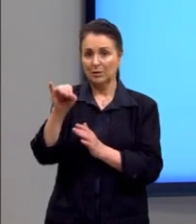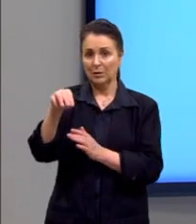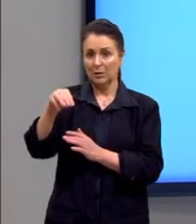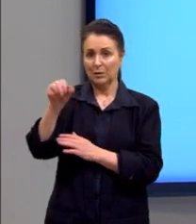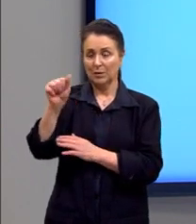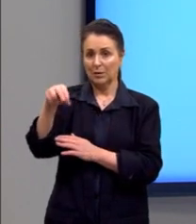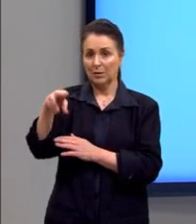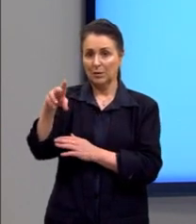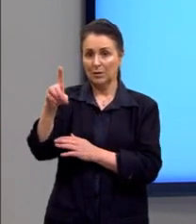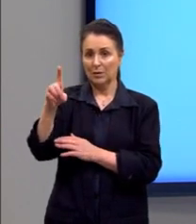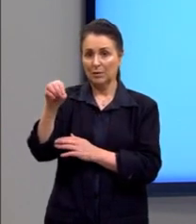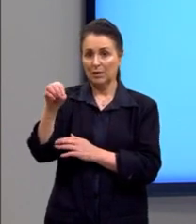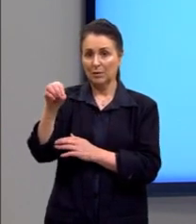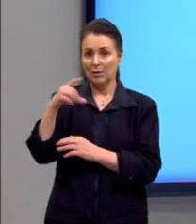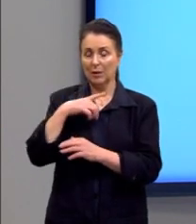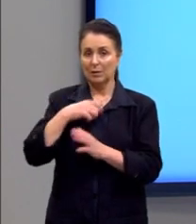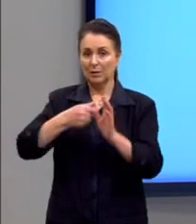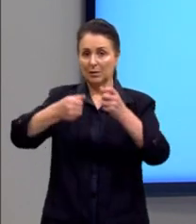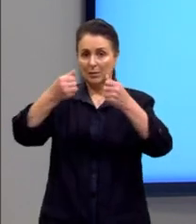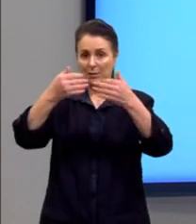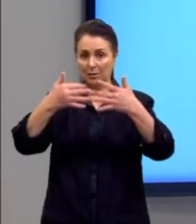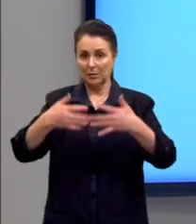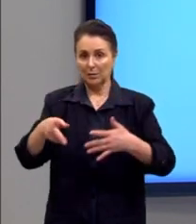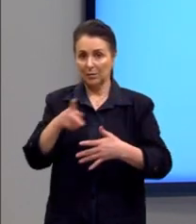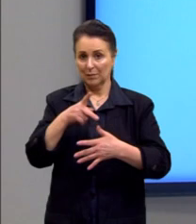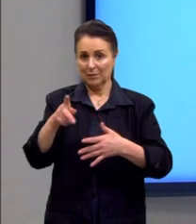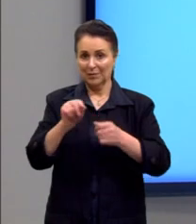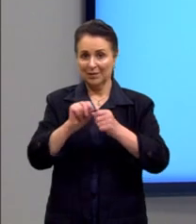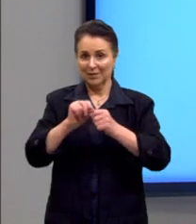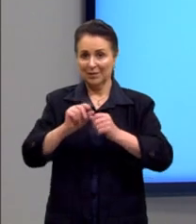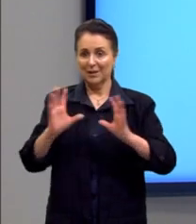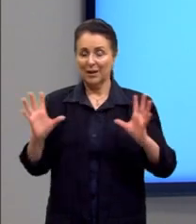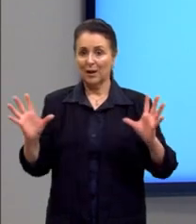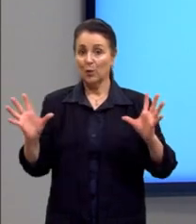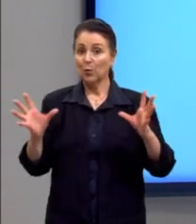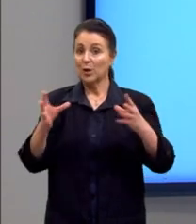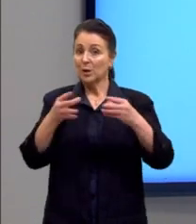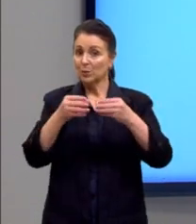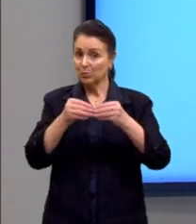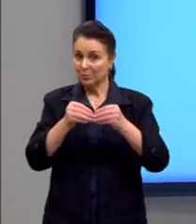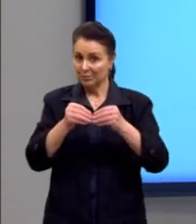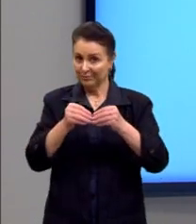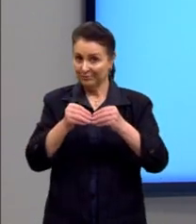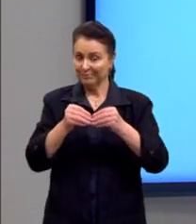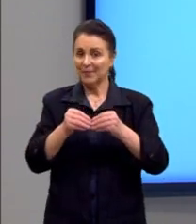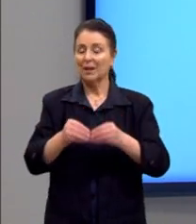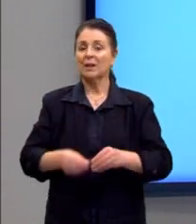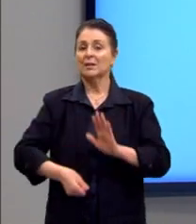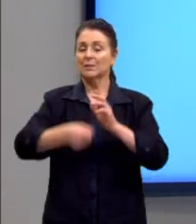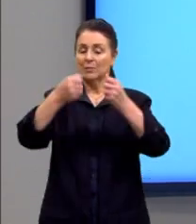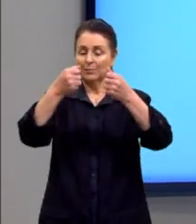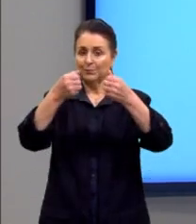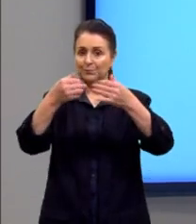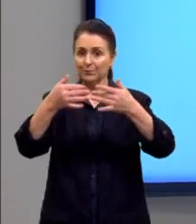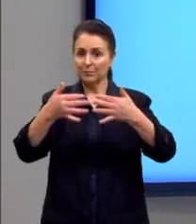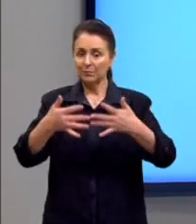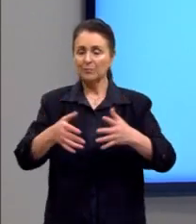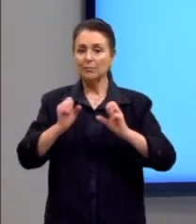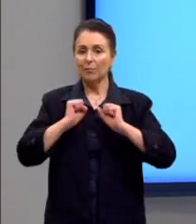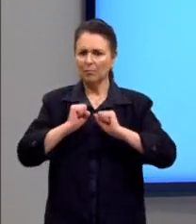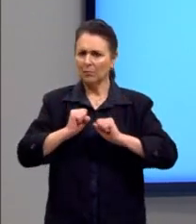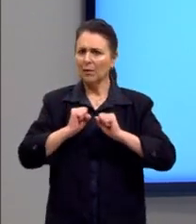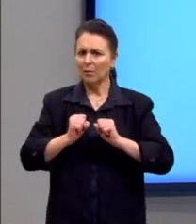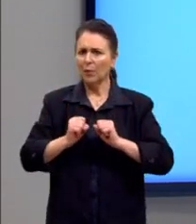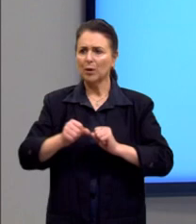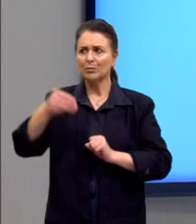essas definições gente eu trouxe aqui para vocês né um resuminho elas são definições que a gente